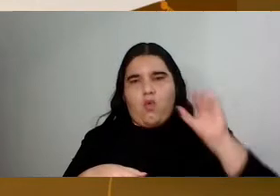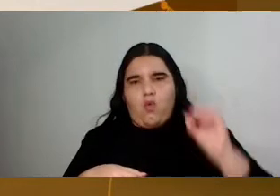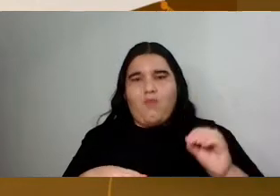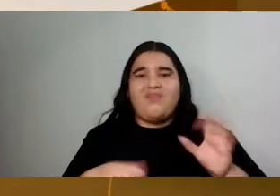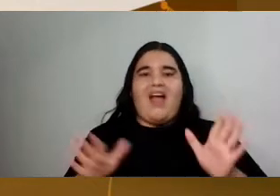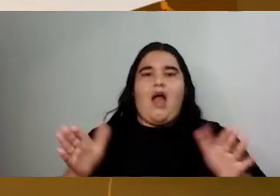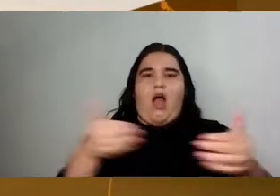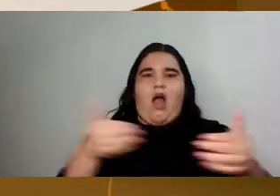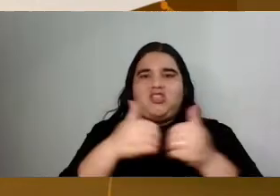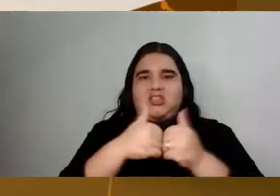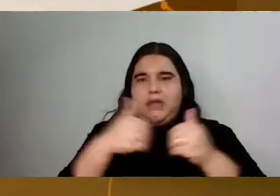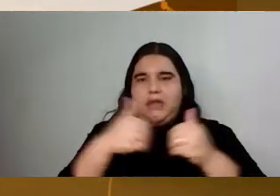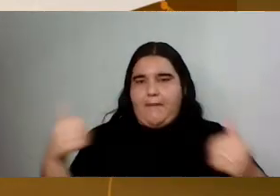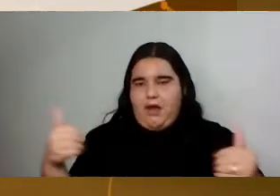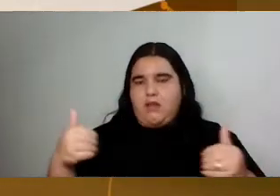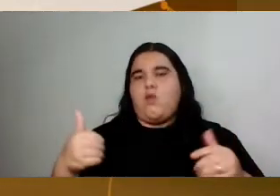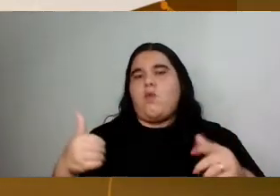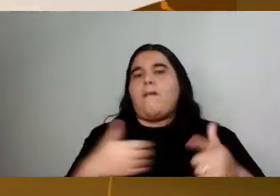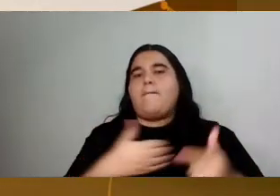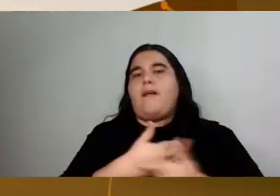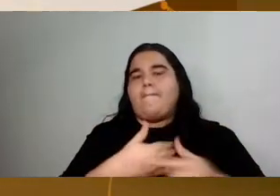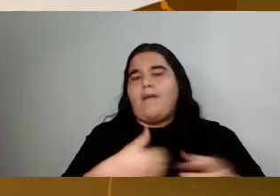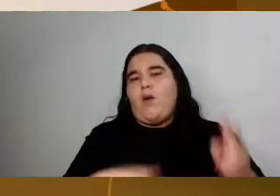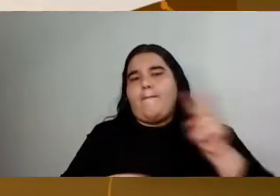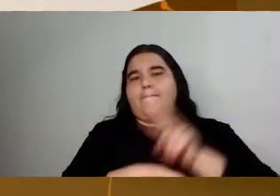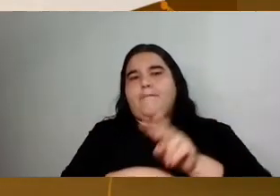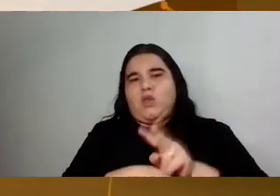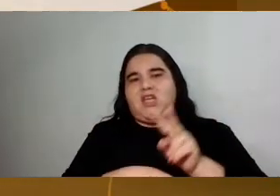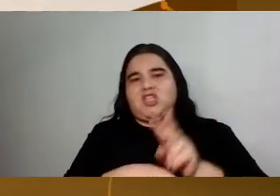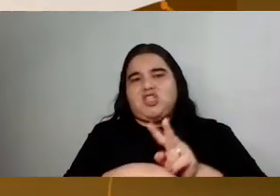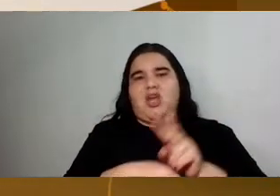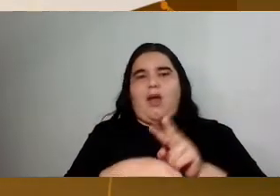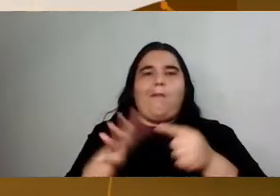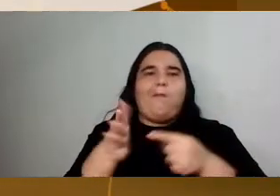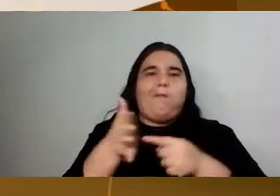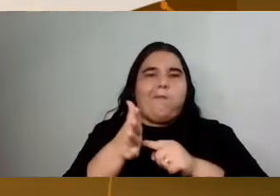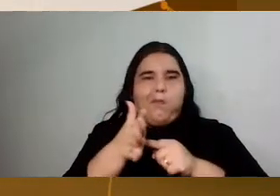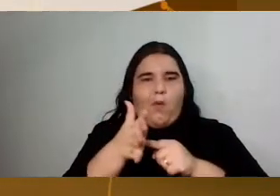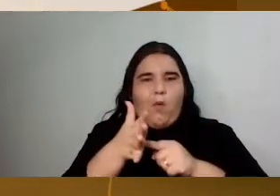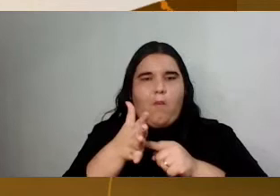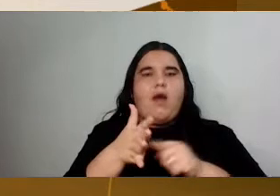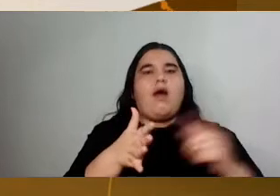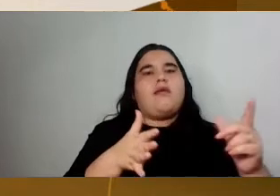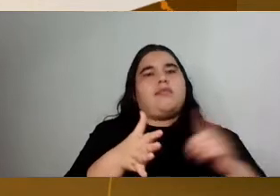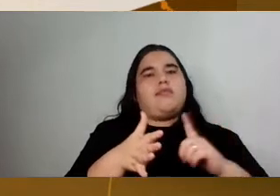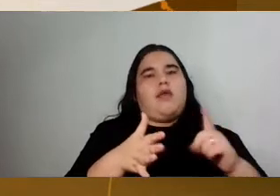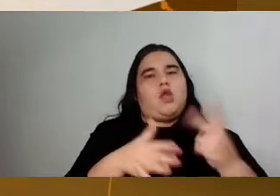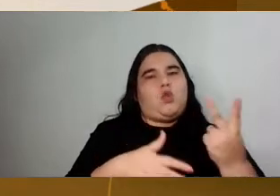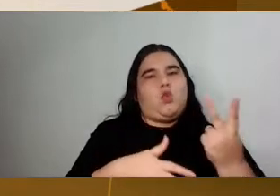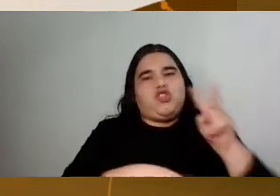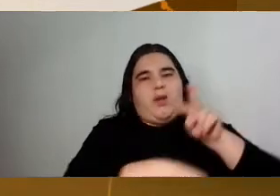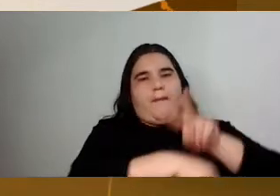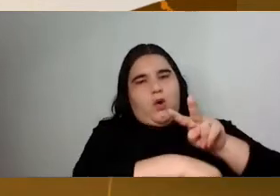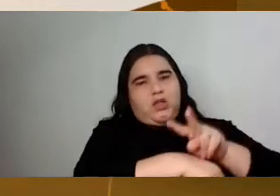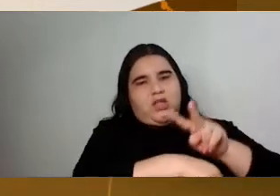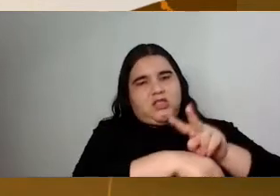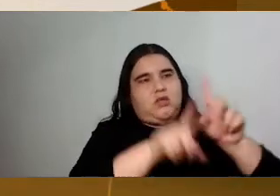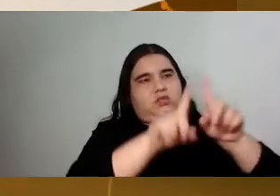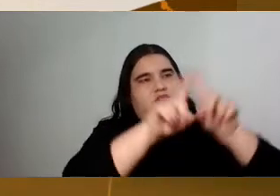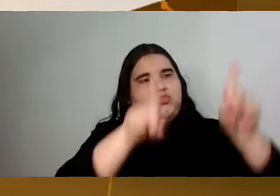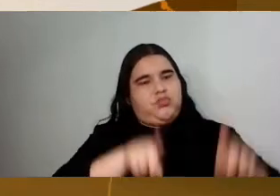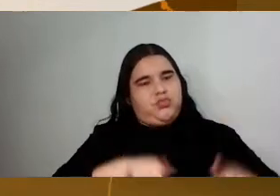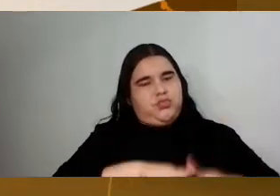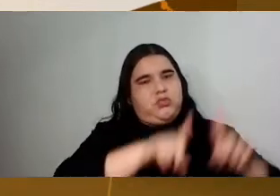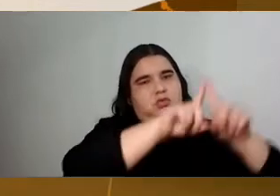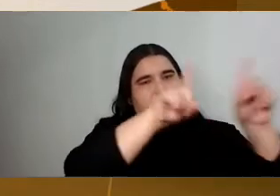de proteger essa bomba de vácuo, né? A bomba de vácuo, ela tem aqui 2 proteções de vácuo, também é uma redundância de proteção,